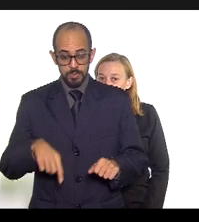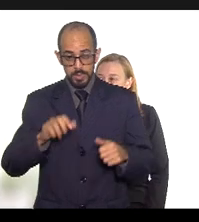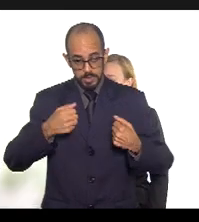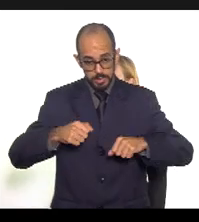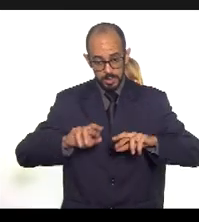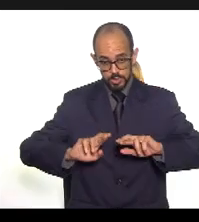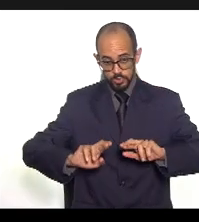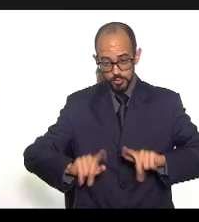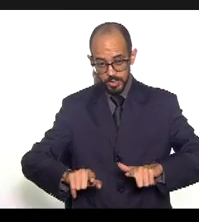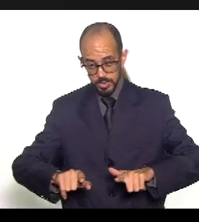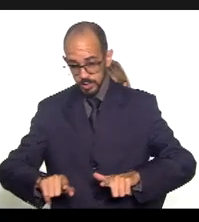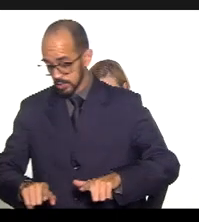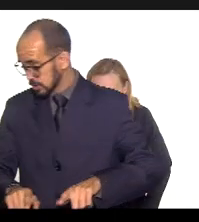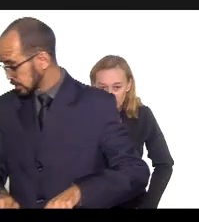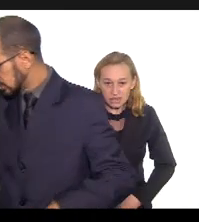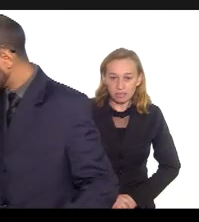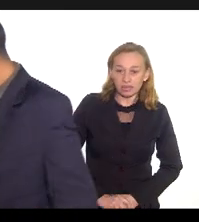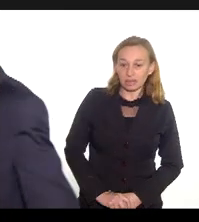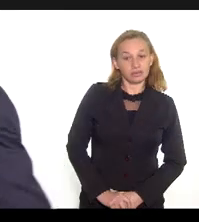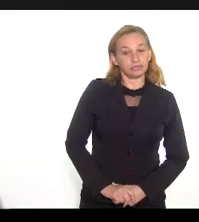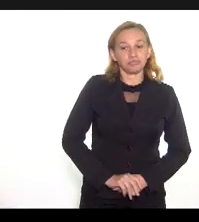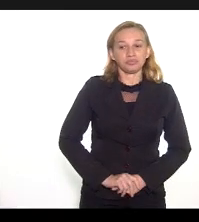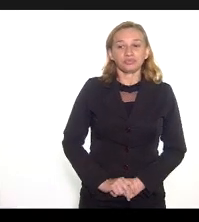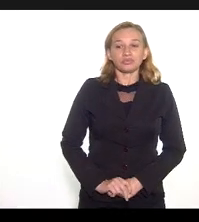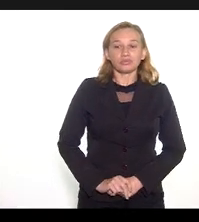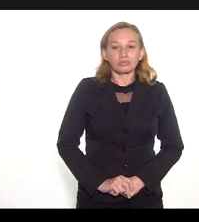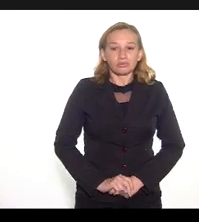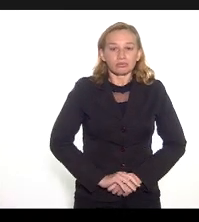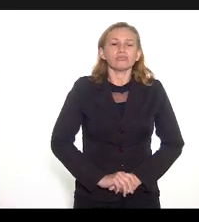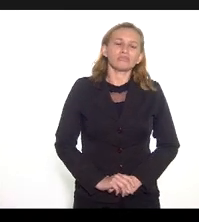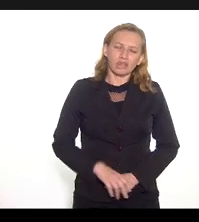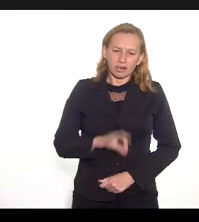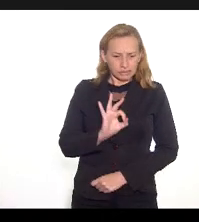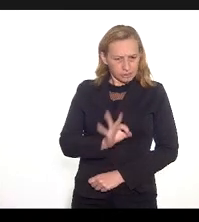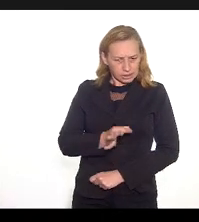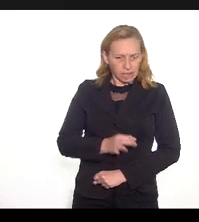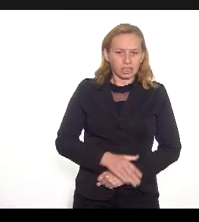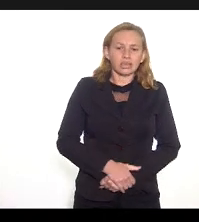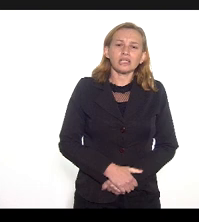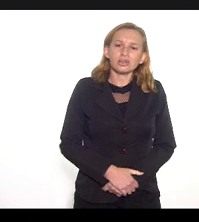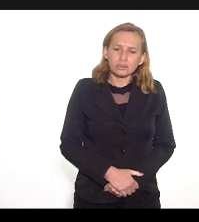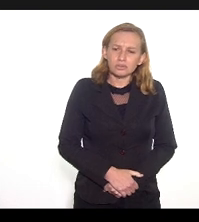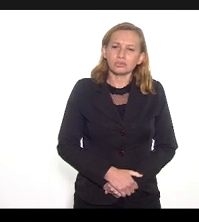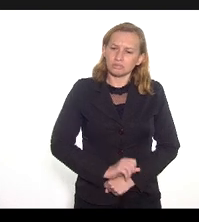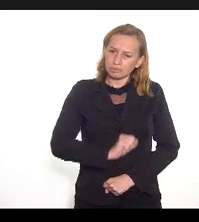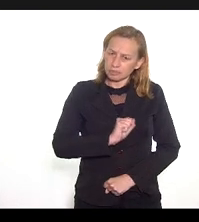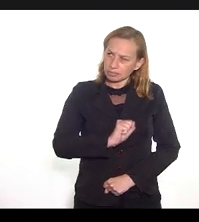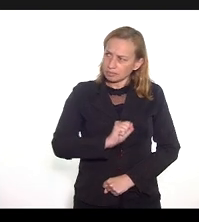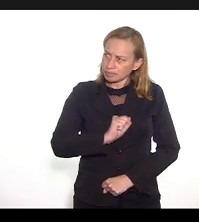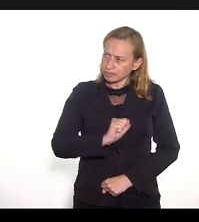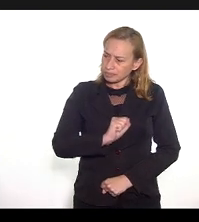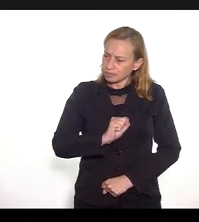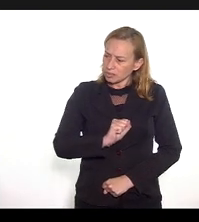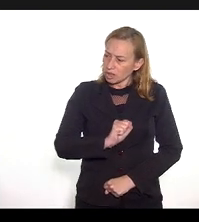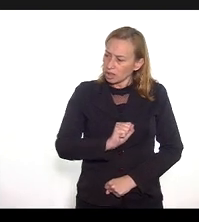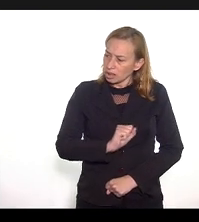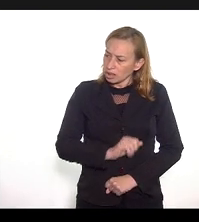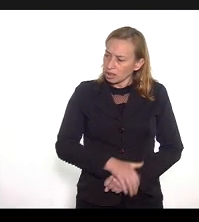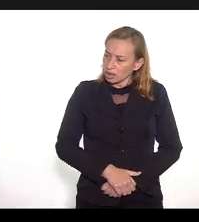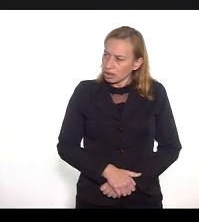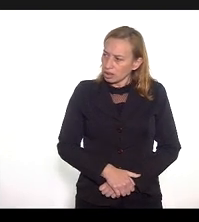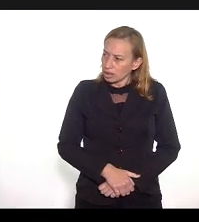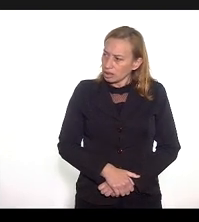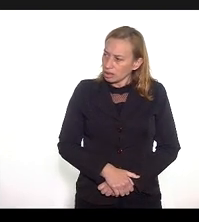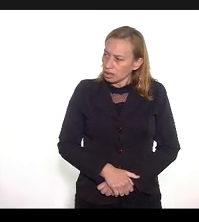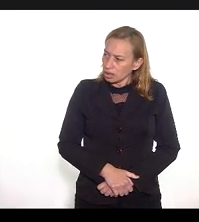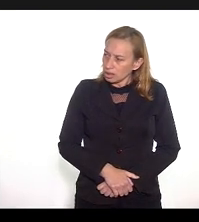diferenciada a menor da tarifa única. Claro. Bom, pode emendar, mas a ideia, obviamente, é essa. Mas a